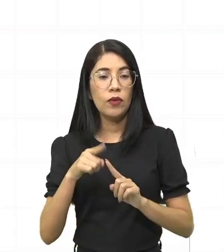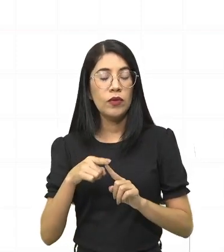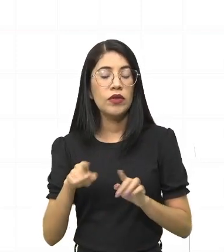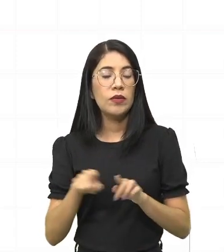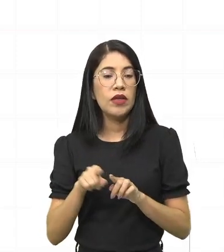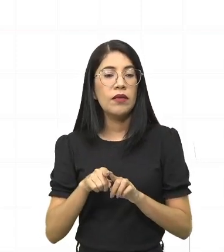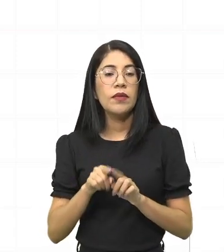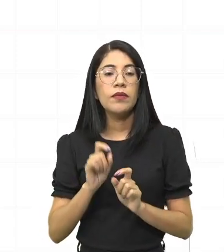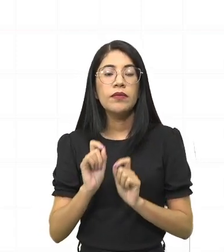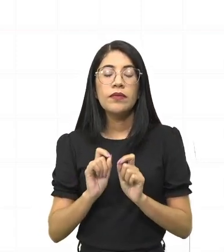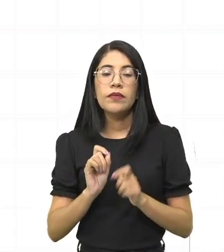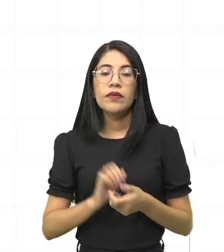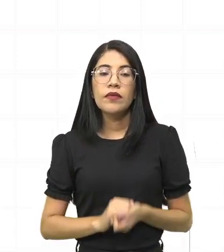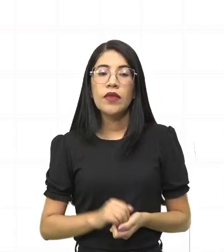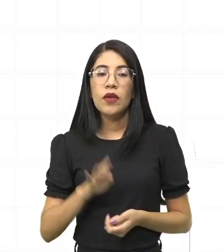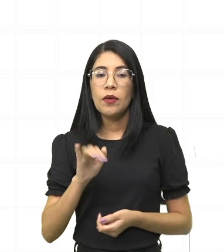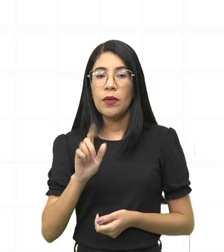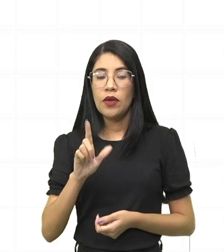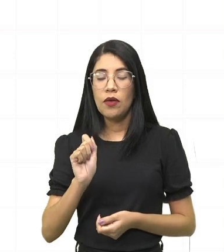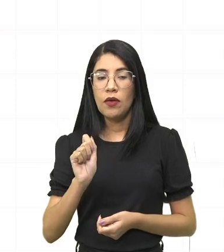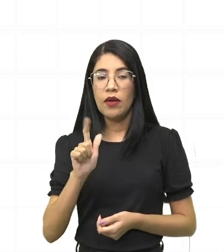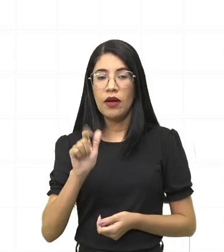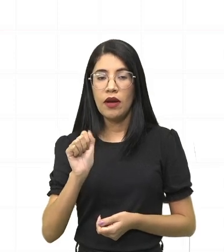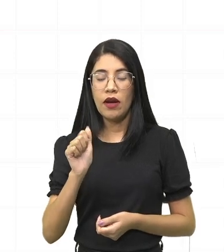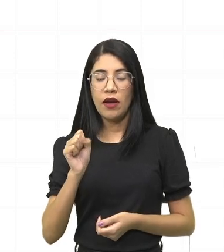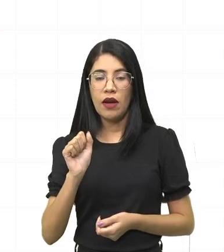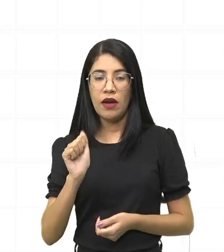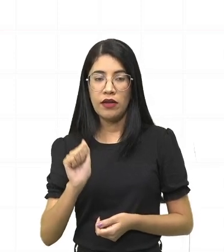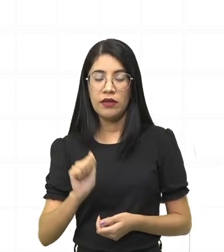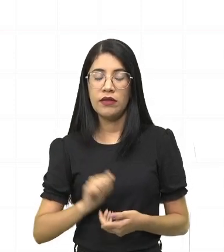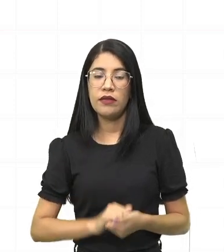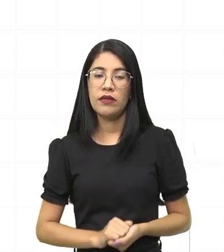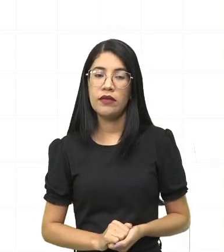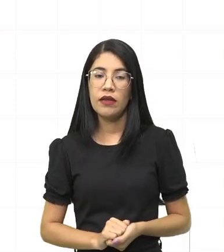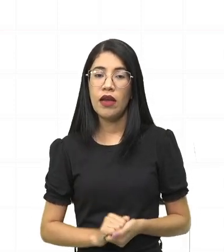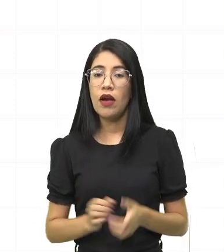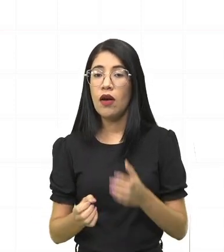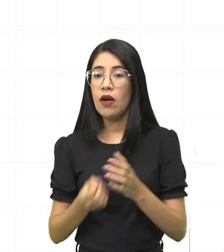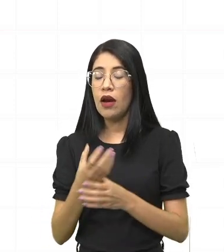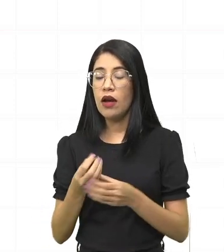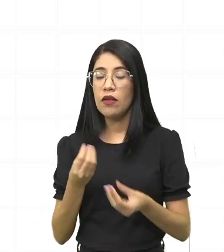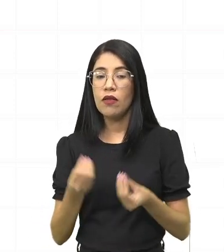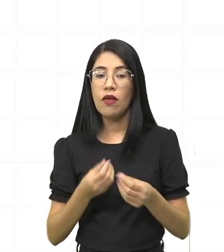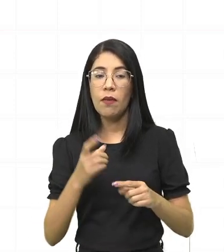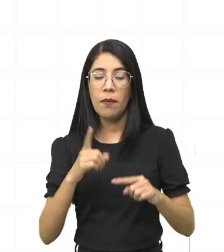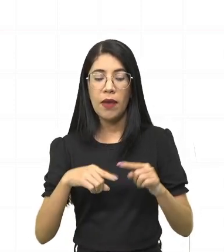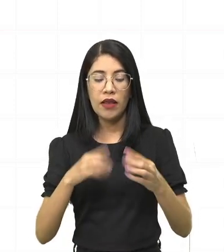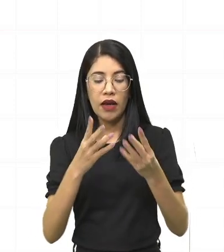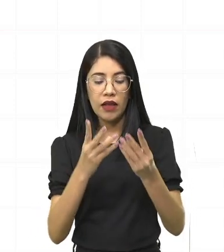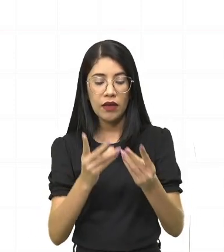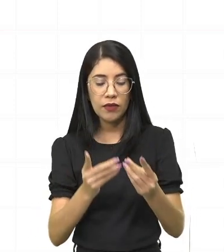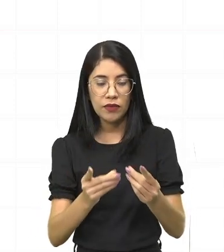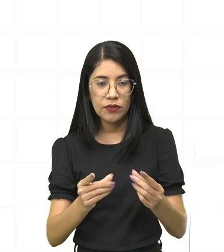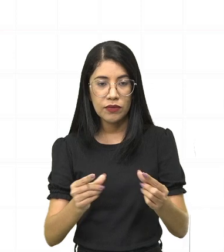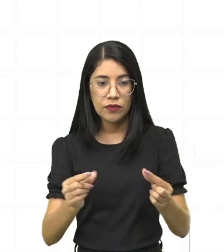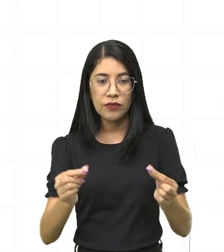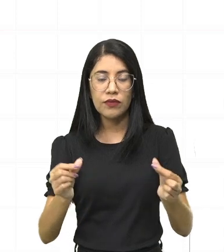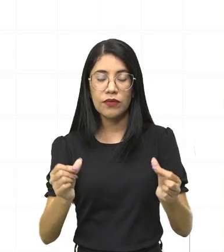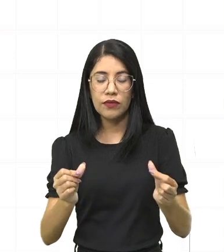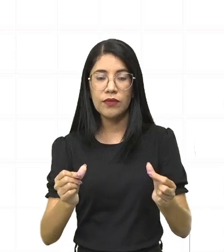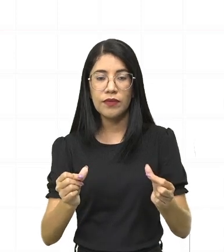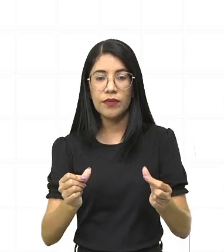de biocombustível, que é o biogás. Ele surge, né, da decomposição da matéria